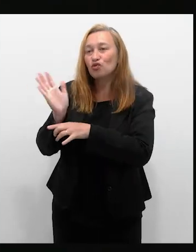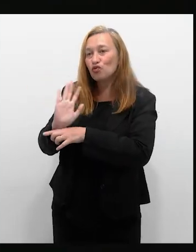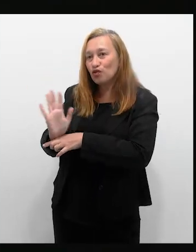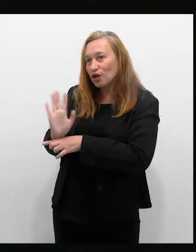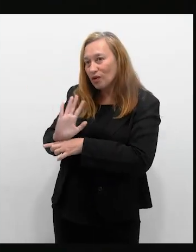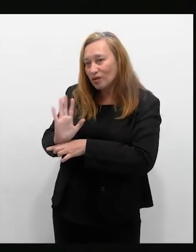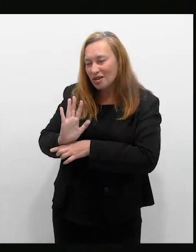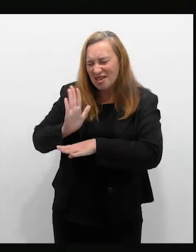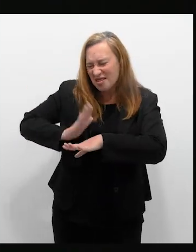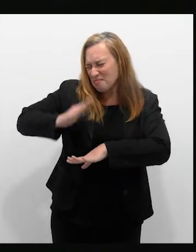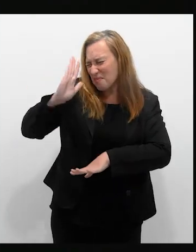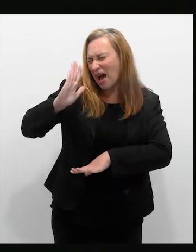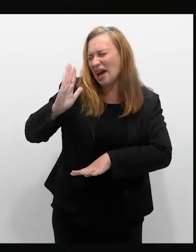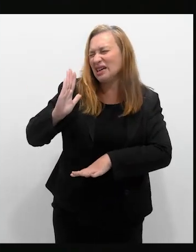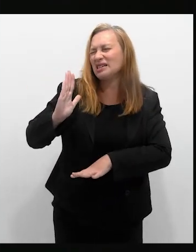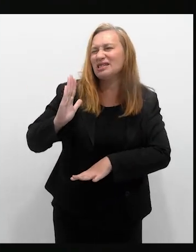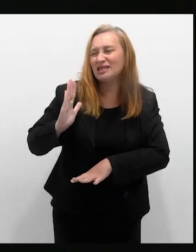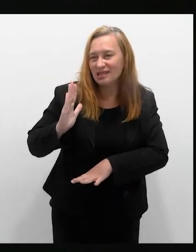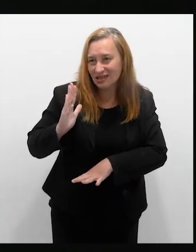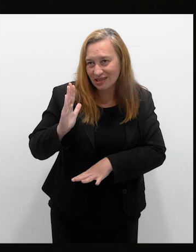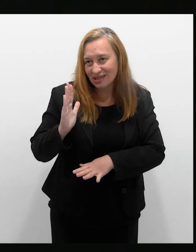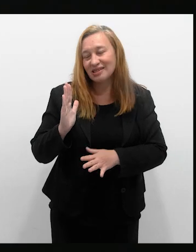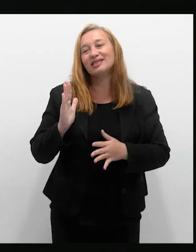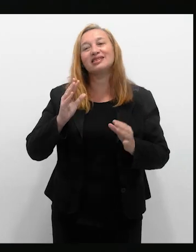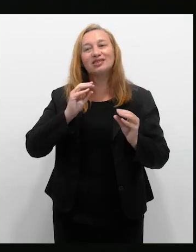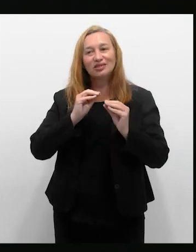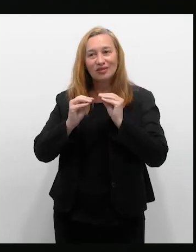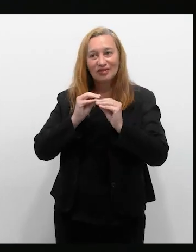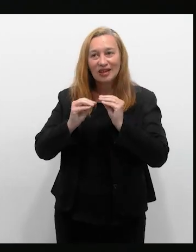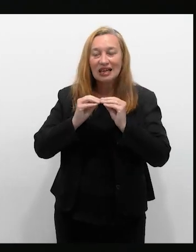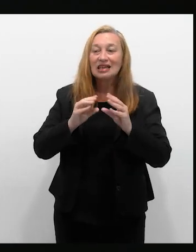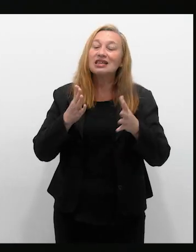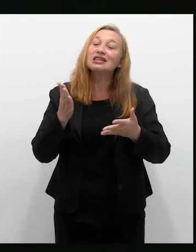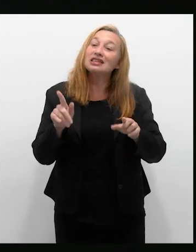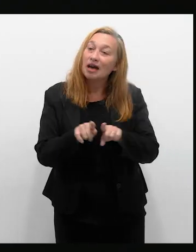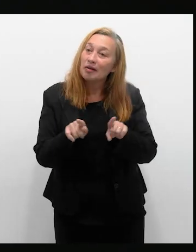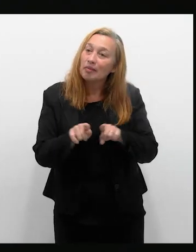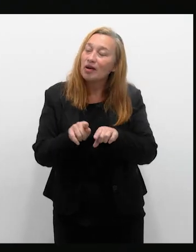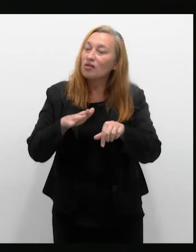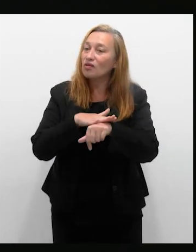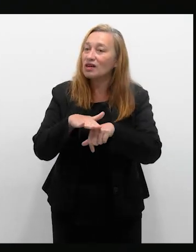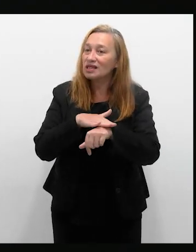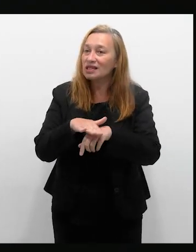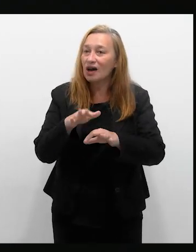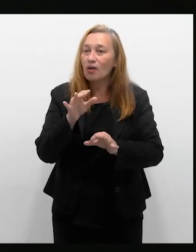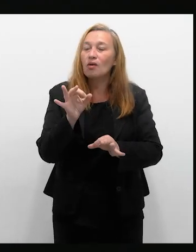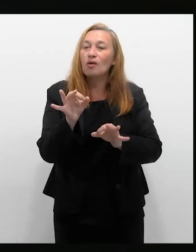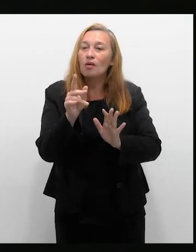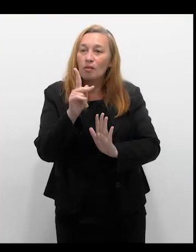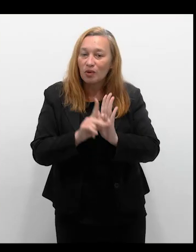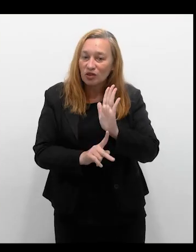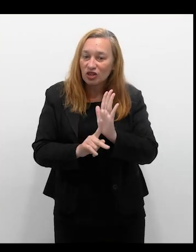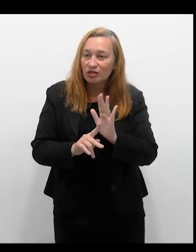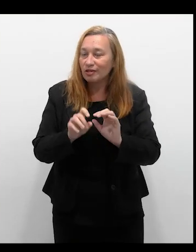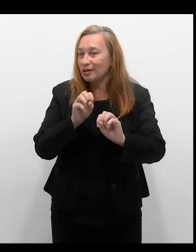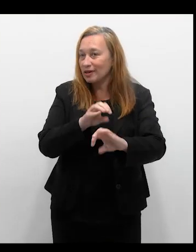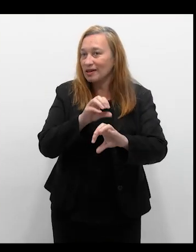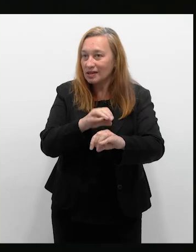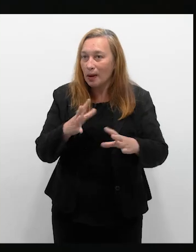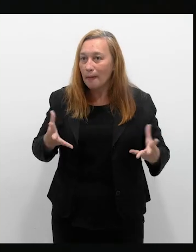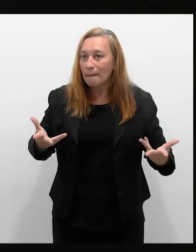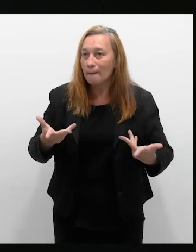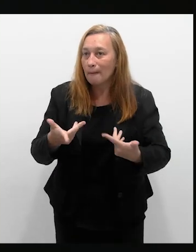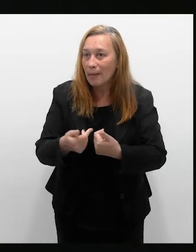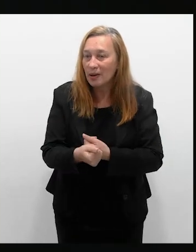de filmes e muitas atuações em televisão. E vamos conversar também sobre um projeto educacional incrível,